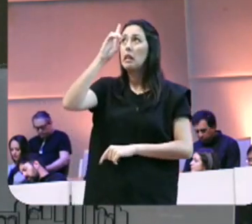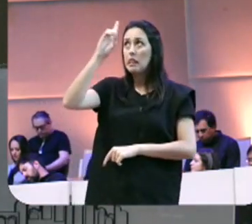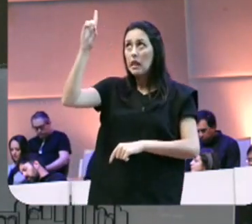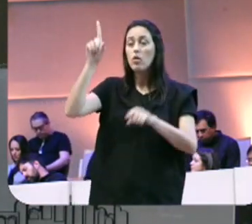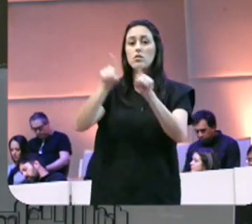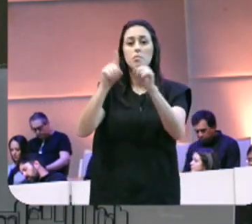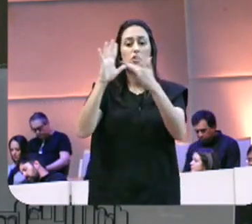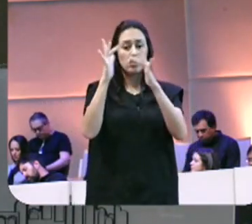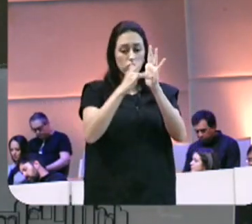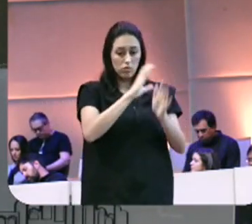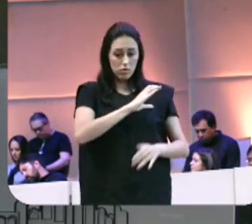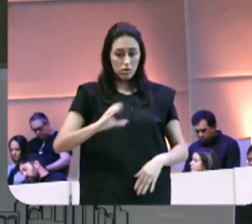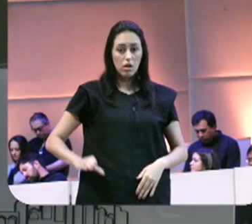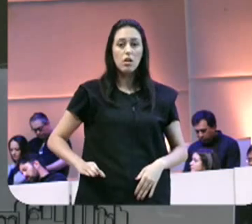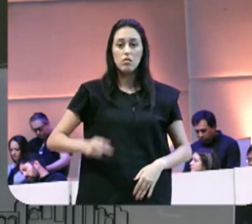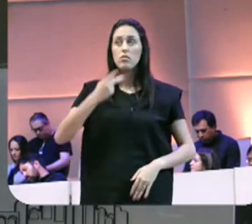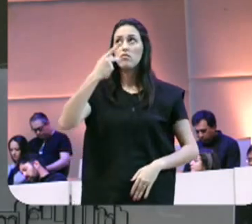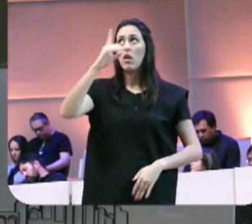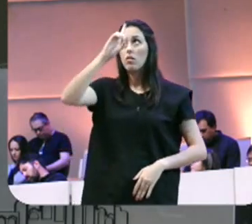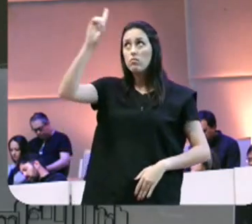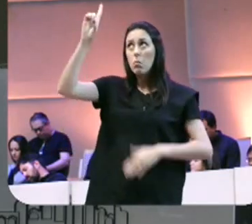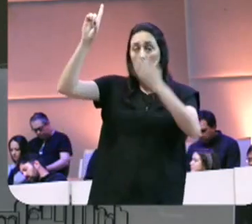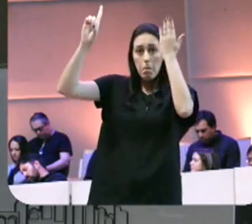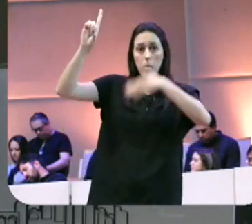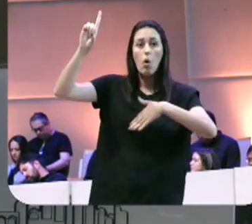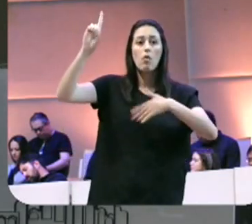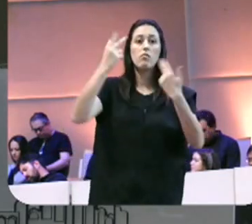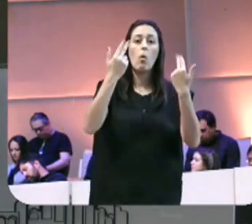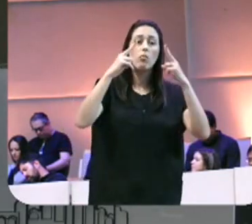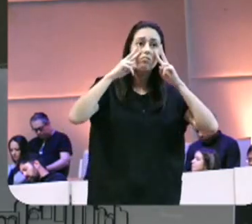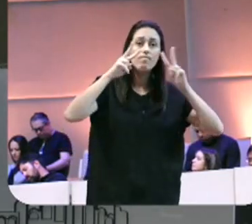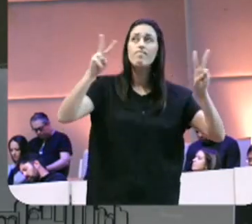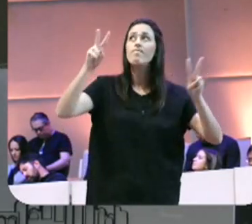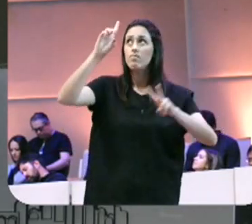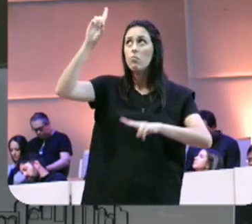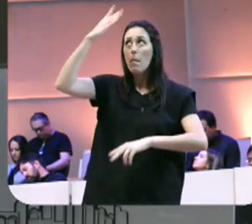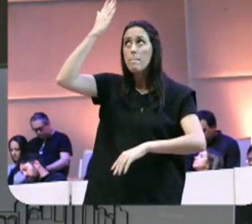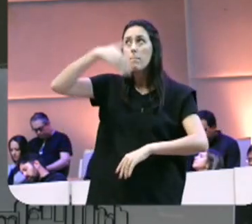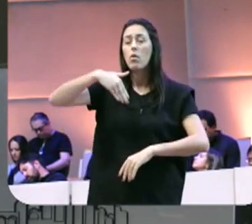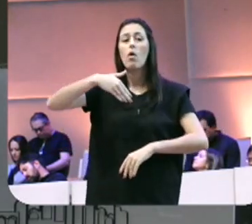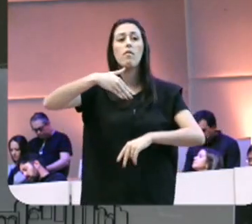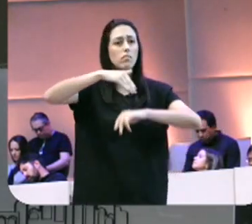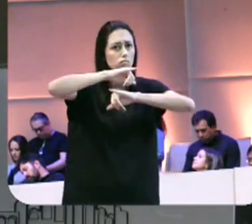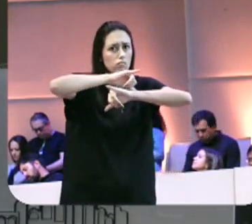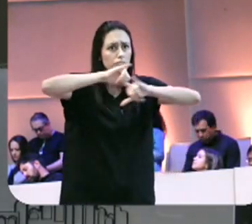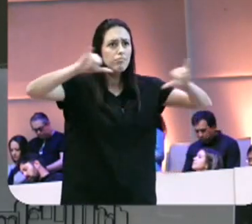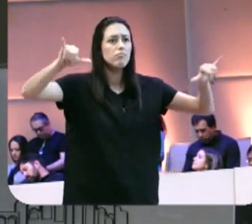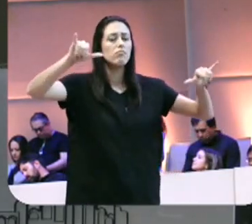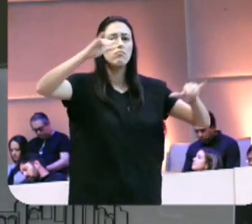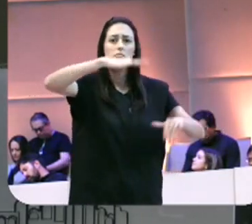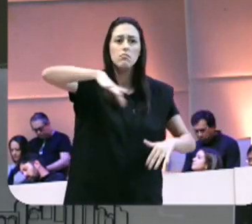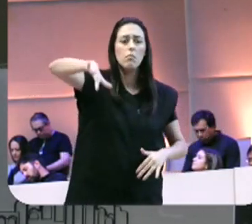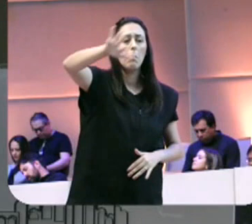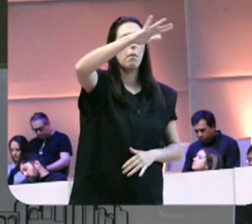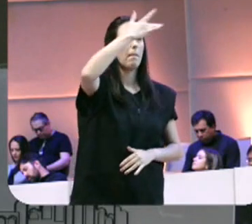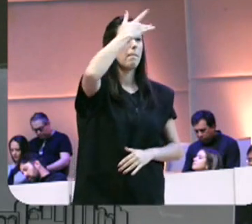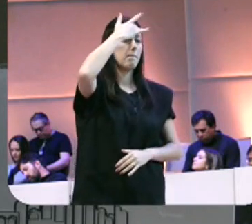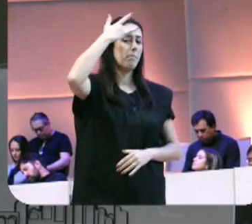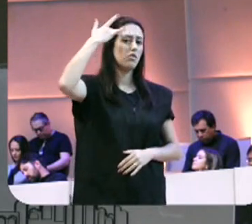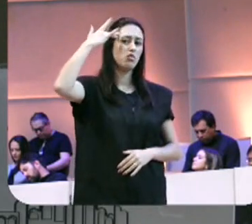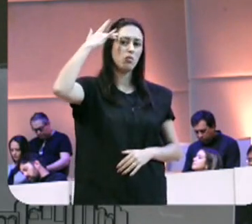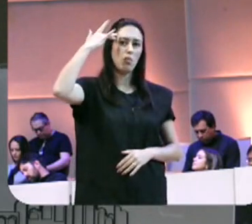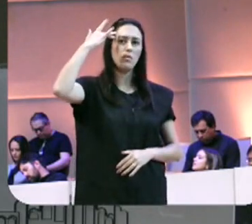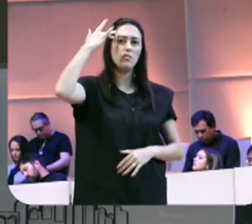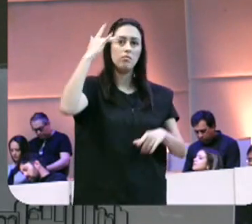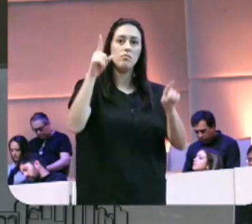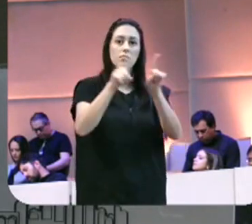como testemunhas diante daquilo que ele está prestes a falar ao seu filho na fé. Não só isso, ele também remete